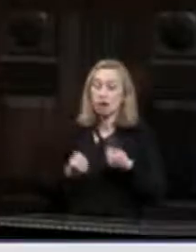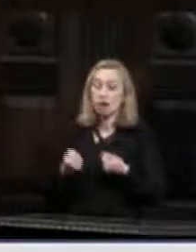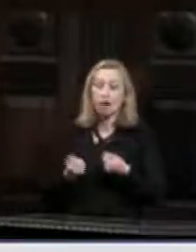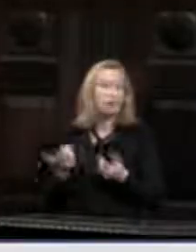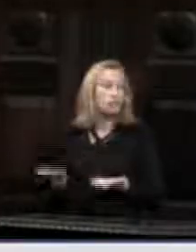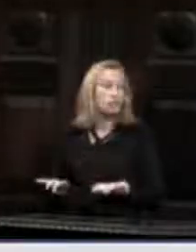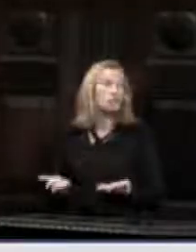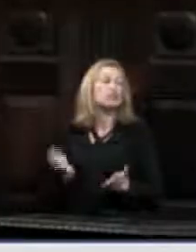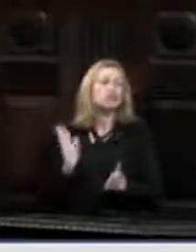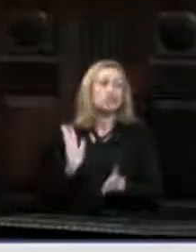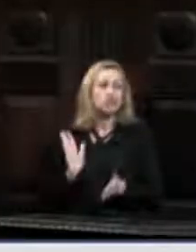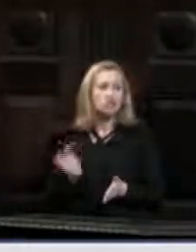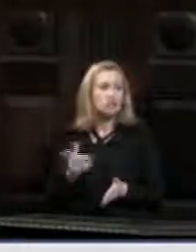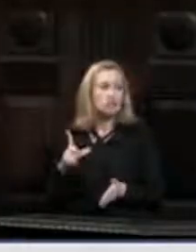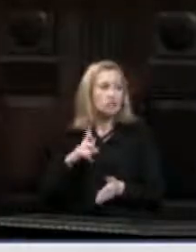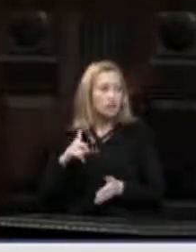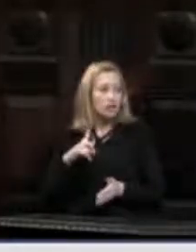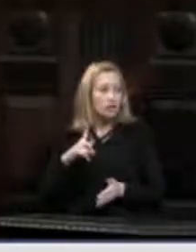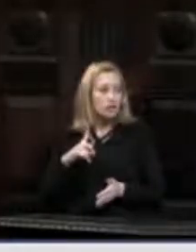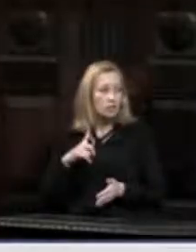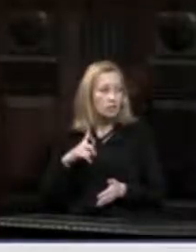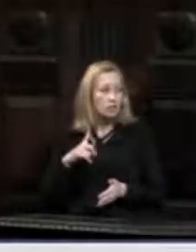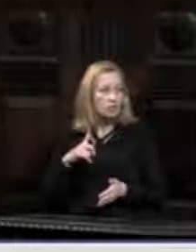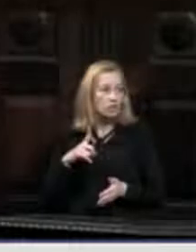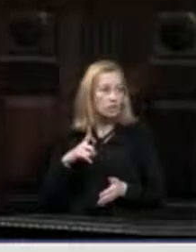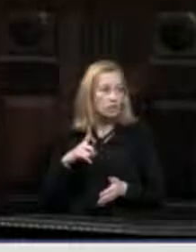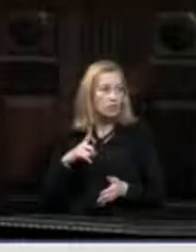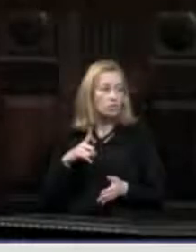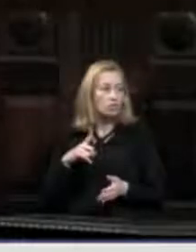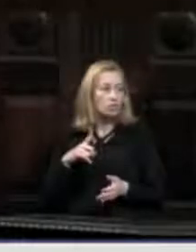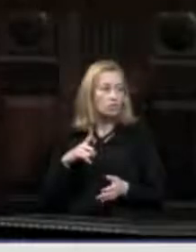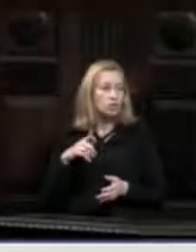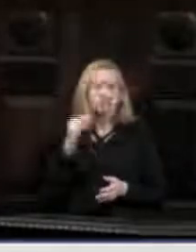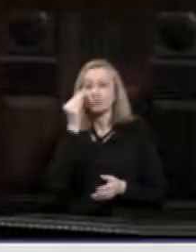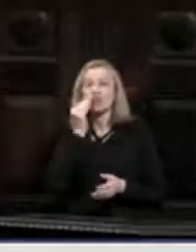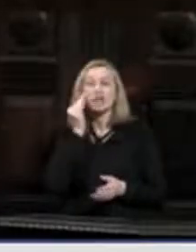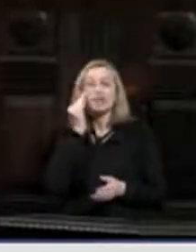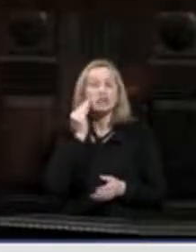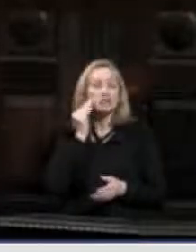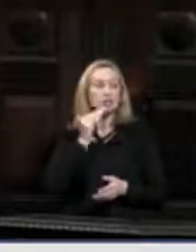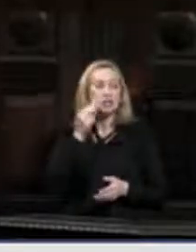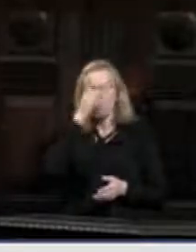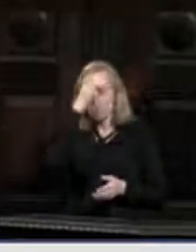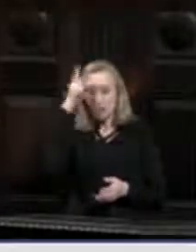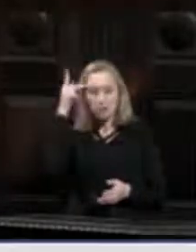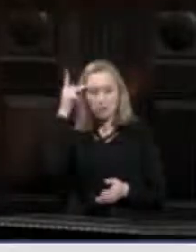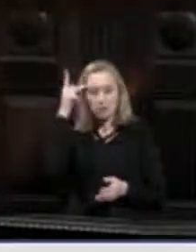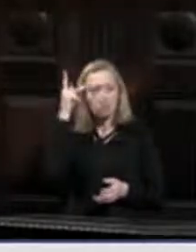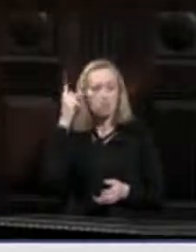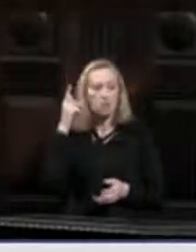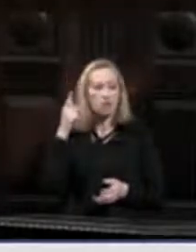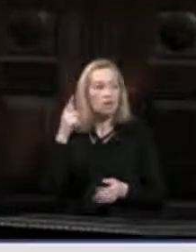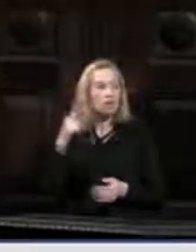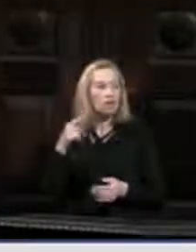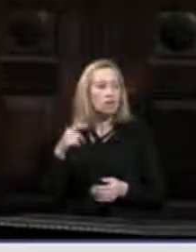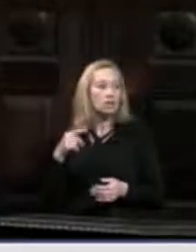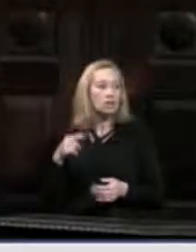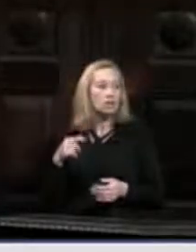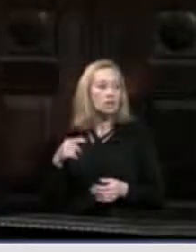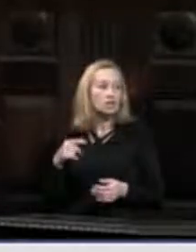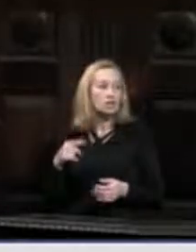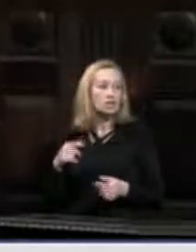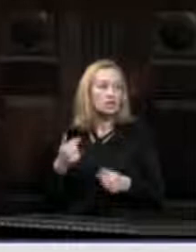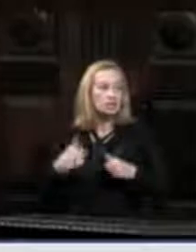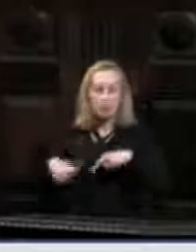alguém que ocupava uma alta função no Estado, deputado Eliomar Coelho, depois passou a ocupar uma